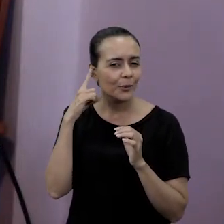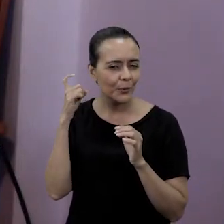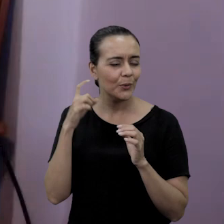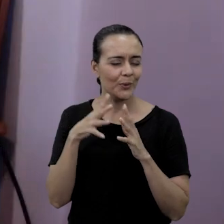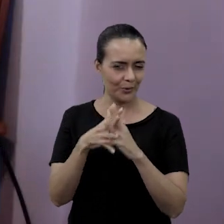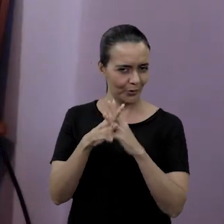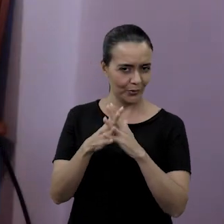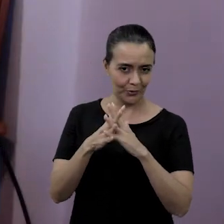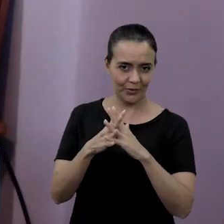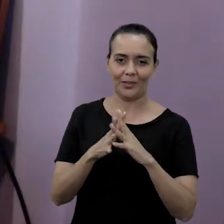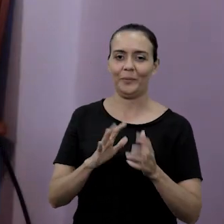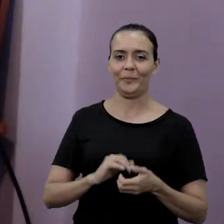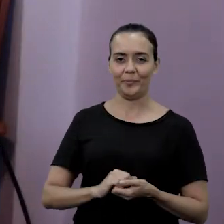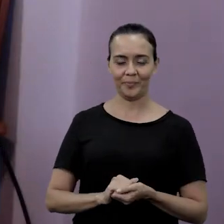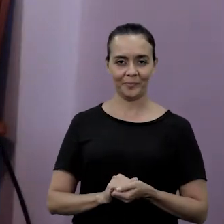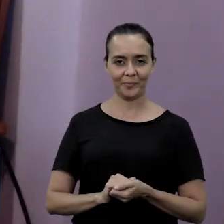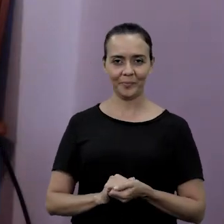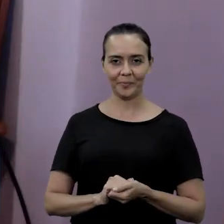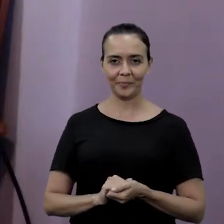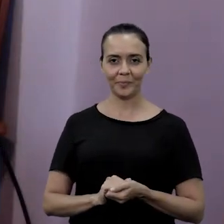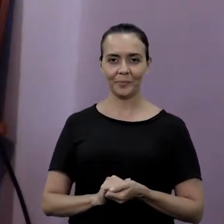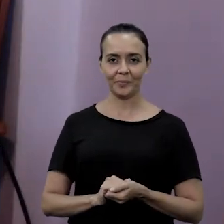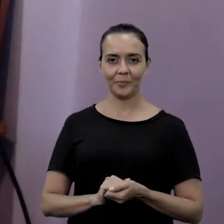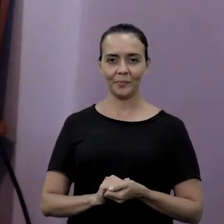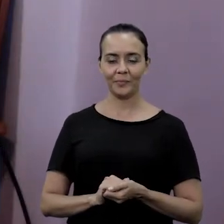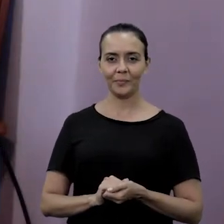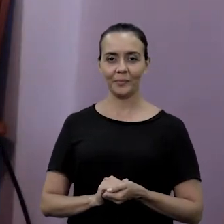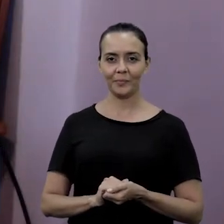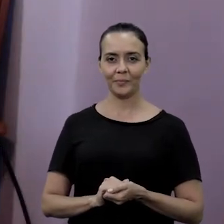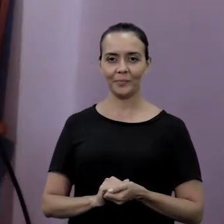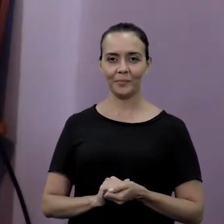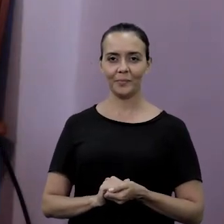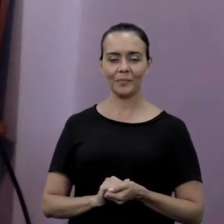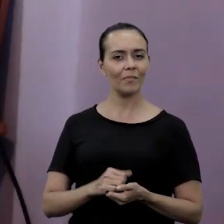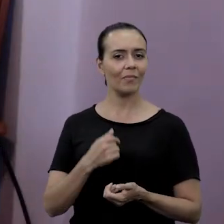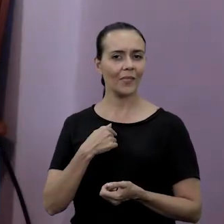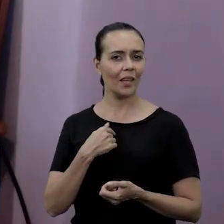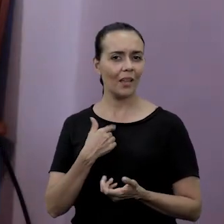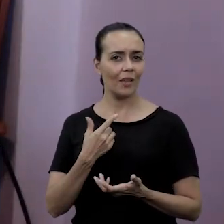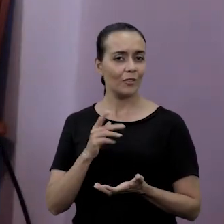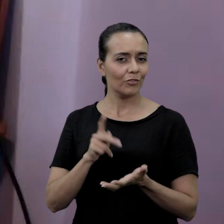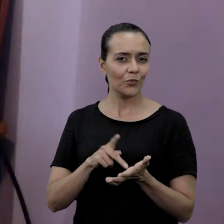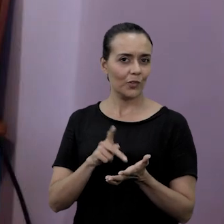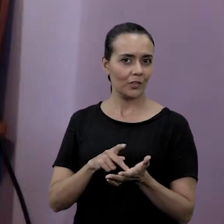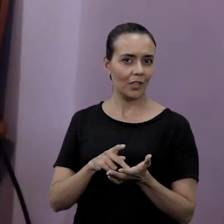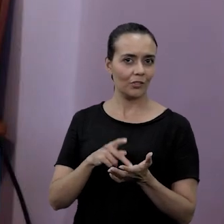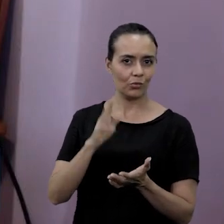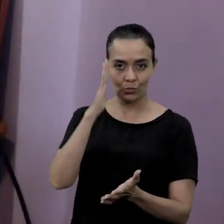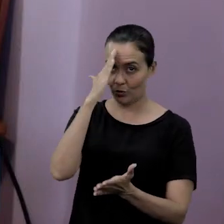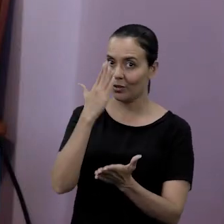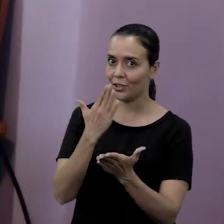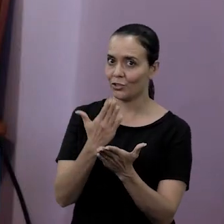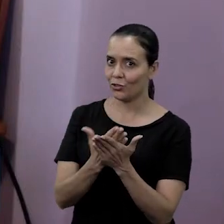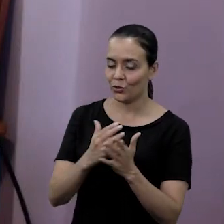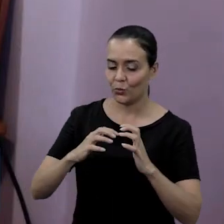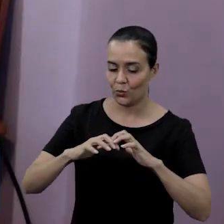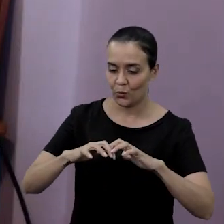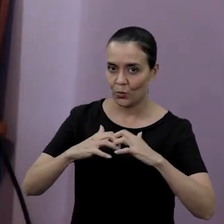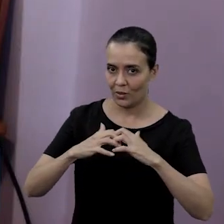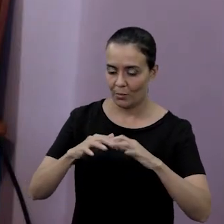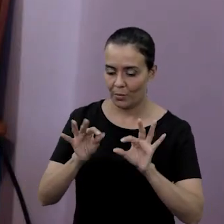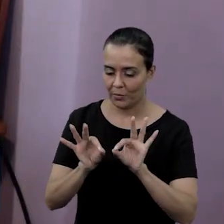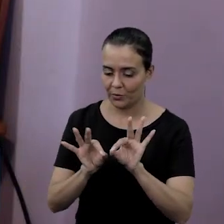de ouvido, é complicado, né? E então eu realmente confio muito